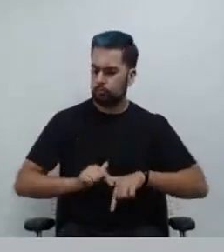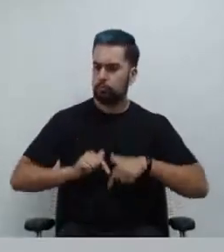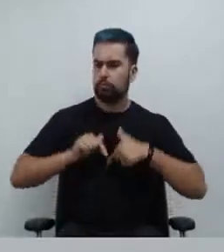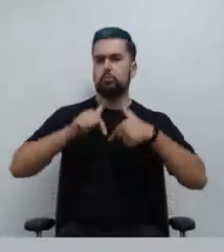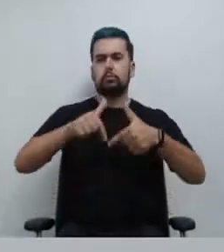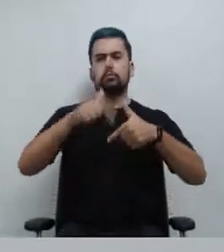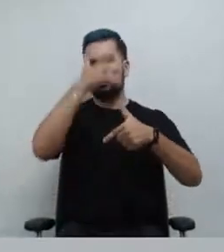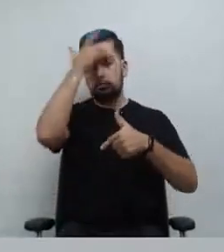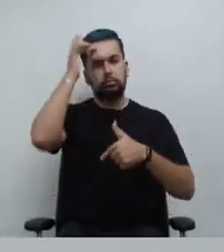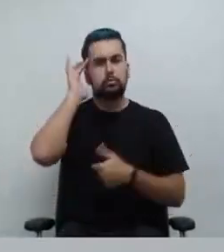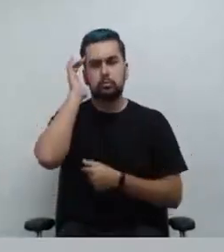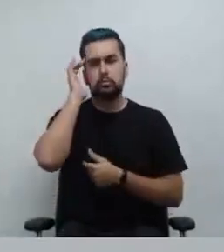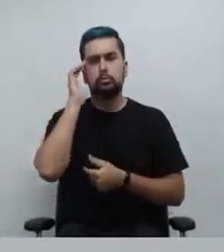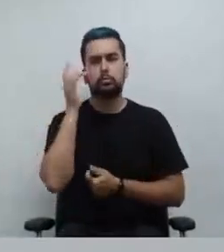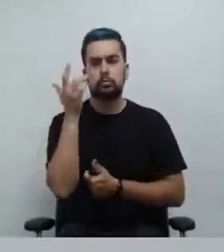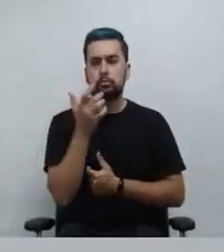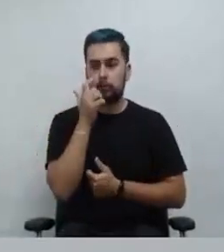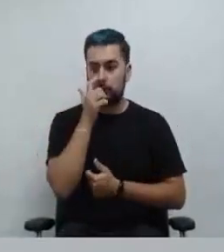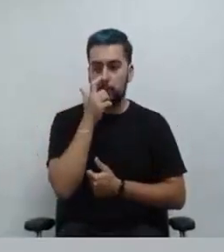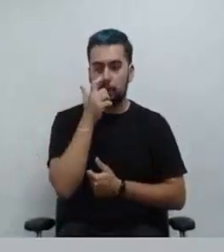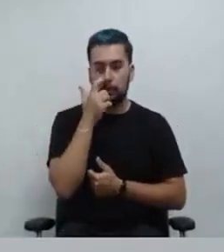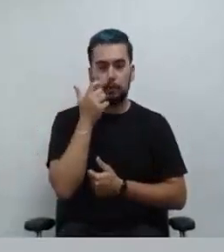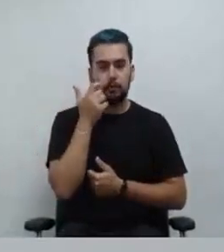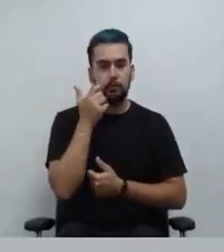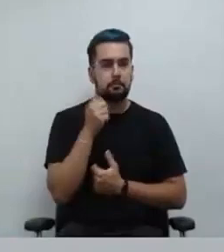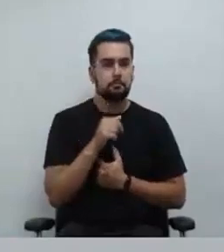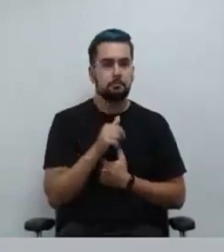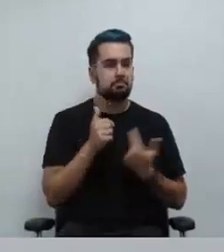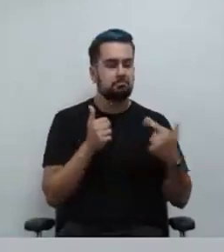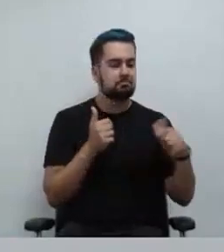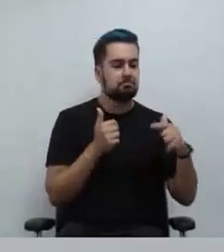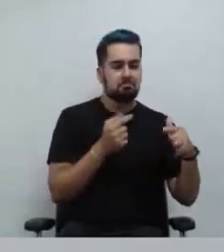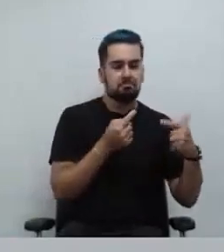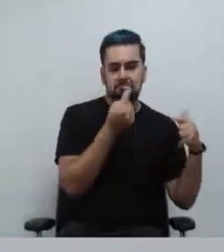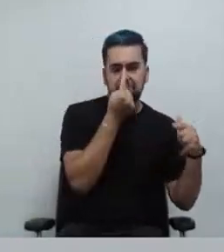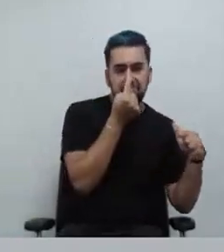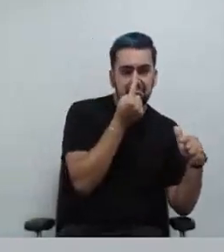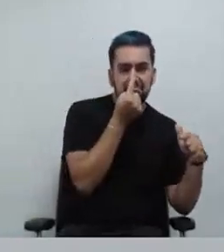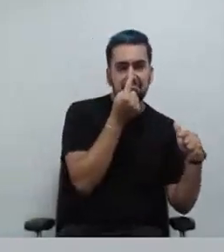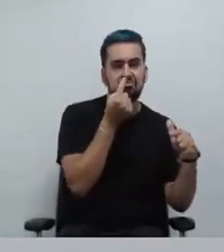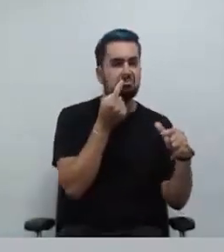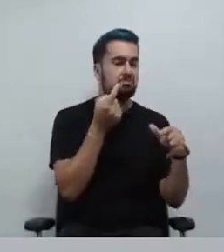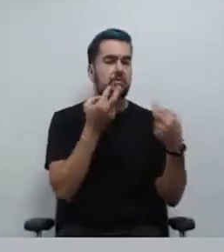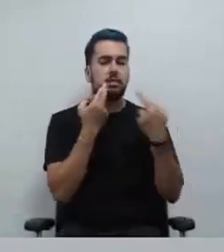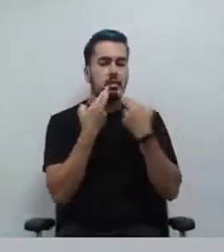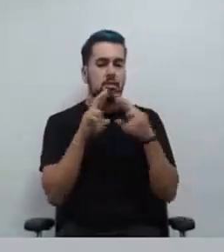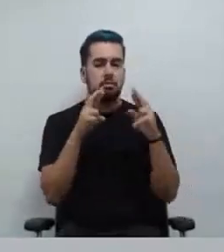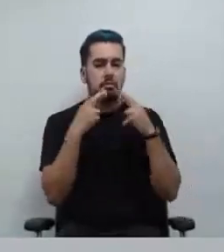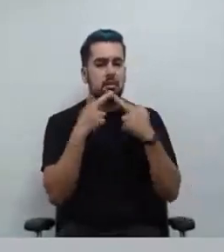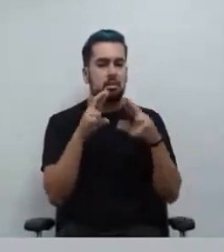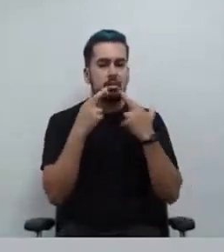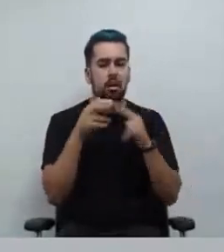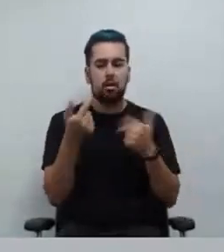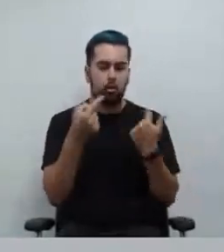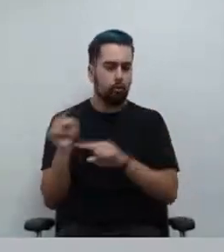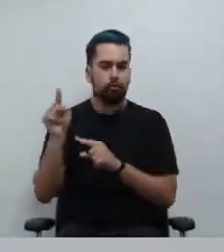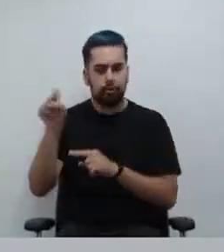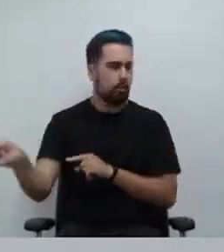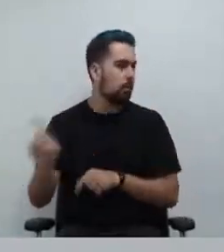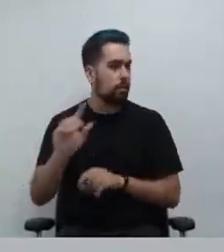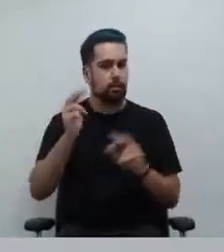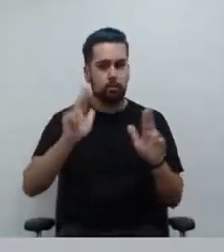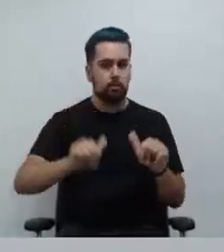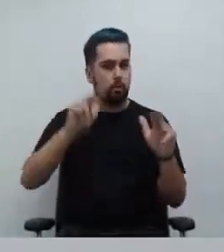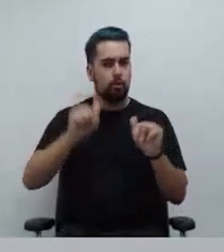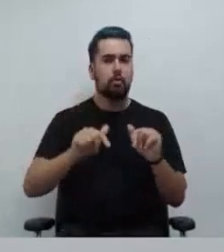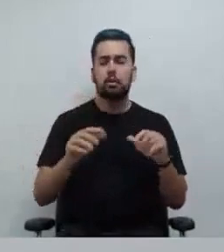dedicada, uma pessoa que não tem não chega a nenhuma reclamação a nós por parte de usuários, né, nem